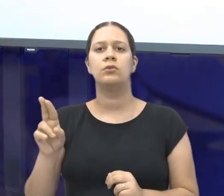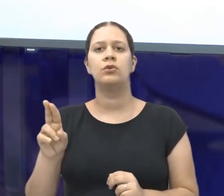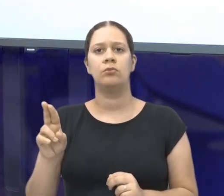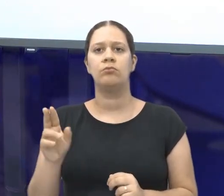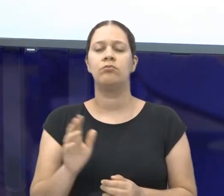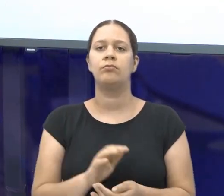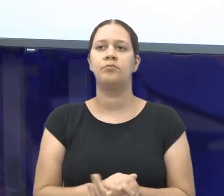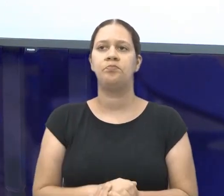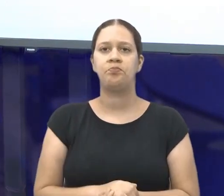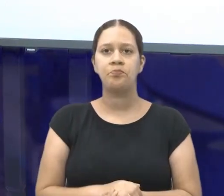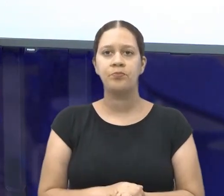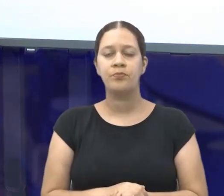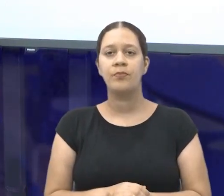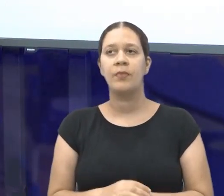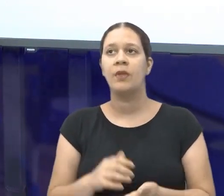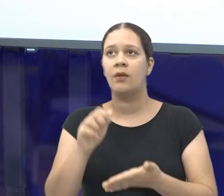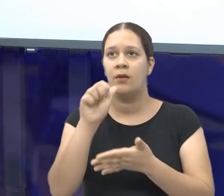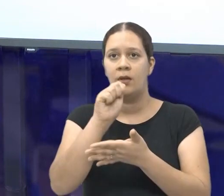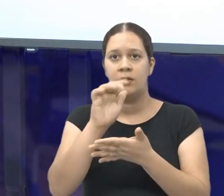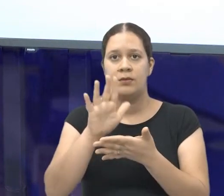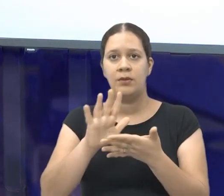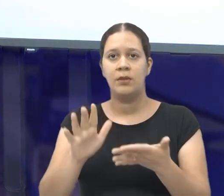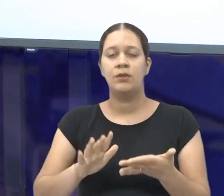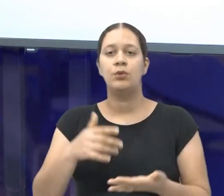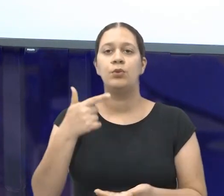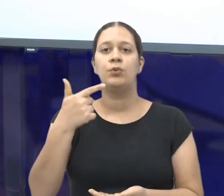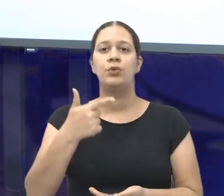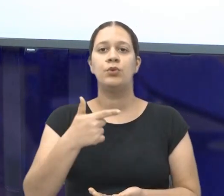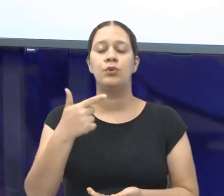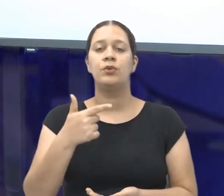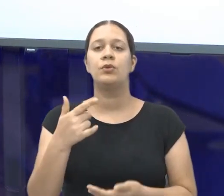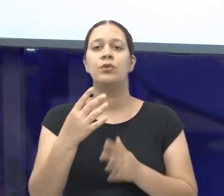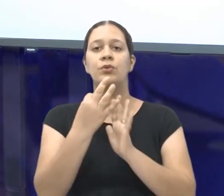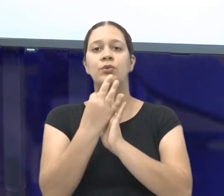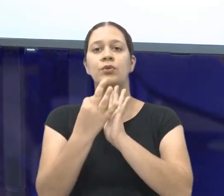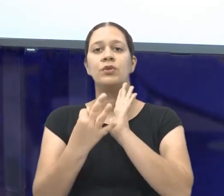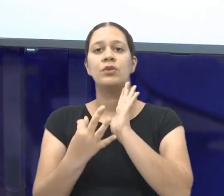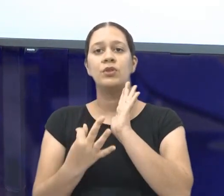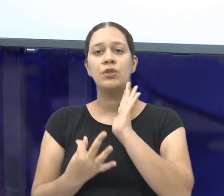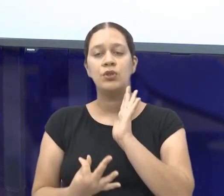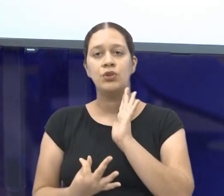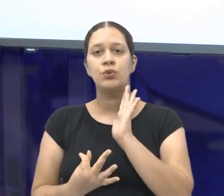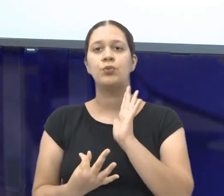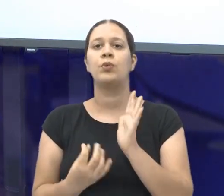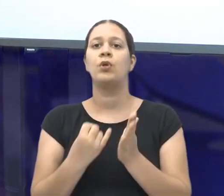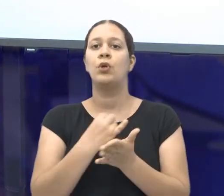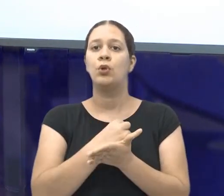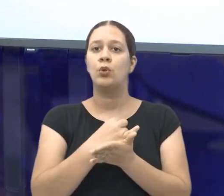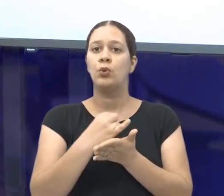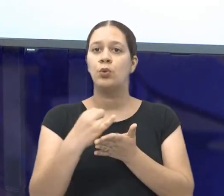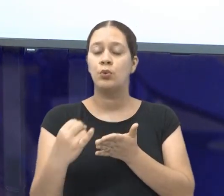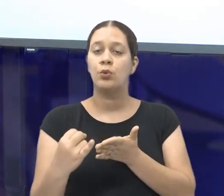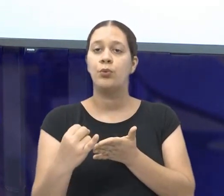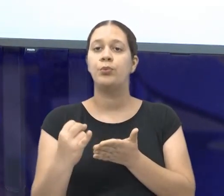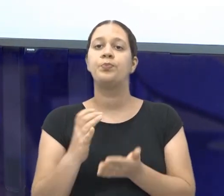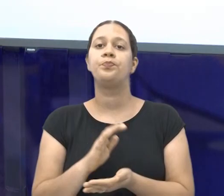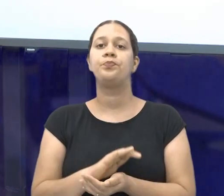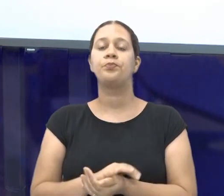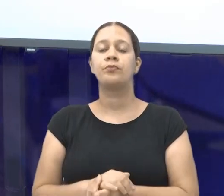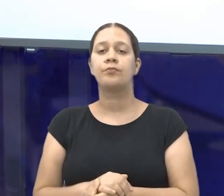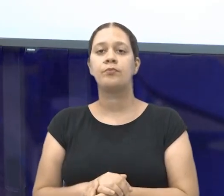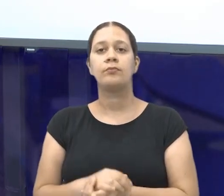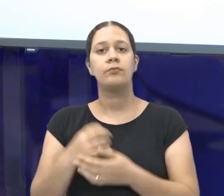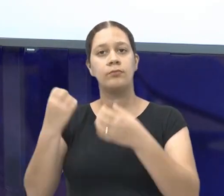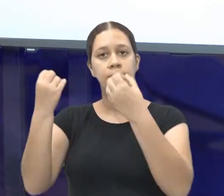para nós? Vamos à atividade número 2. Tem um texto introdutório, passa aí a folha, né? Na outra folha, certamente, que